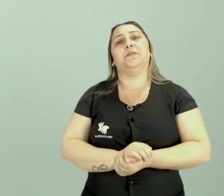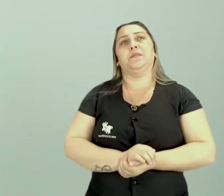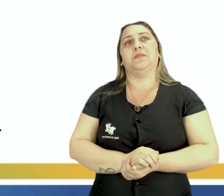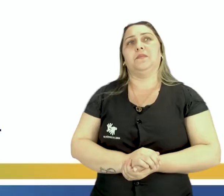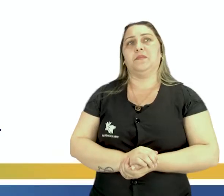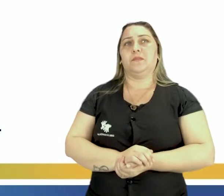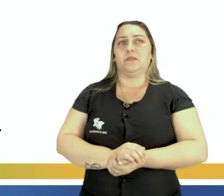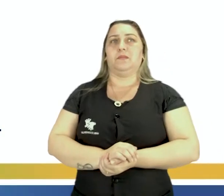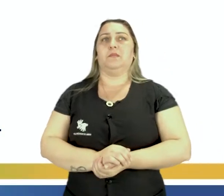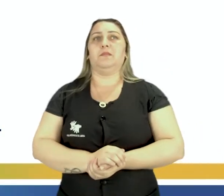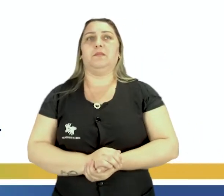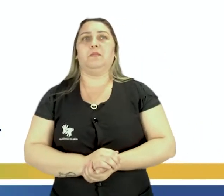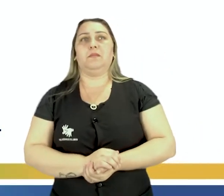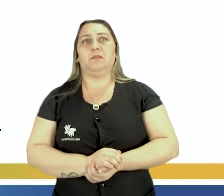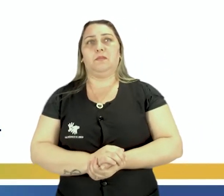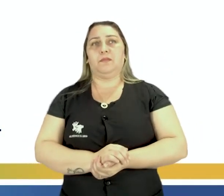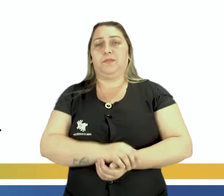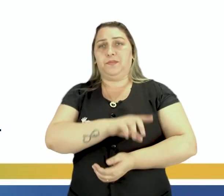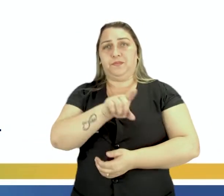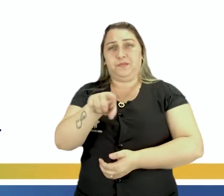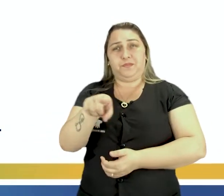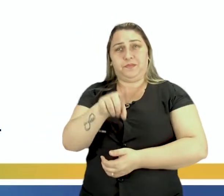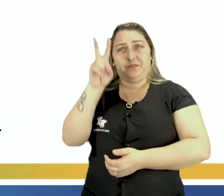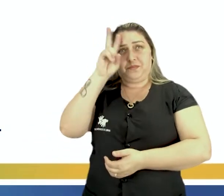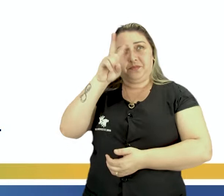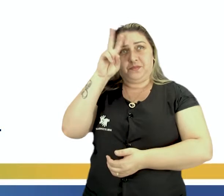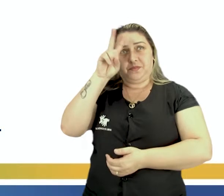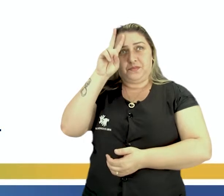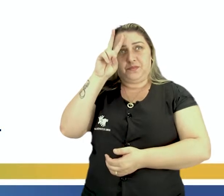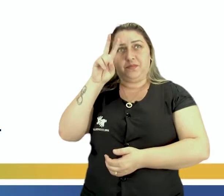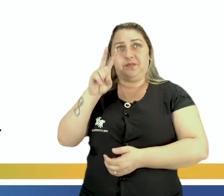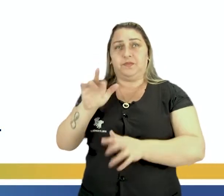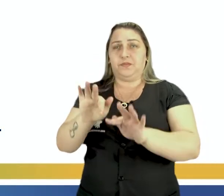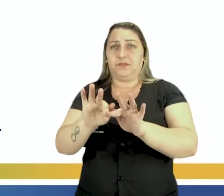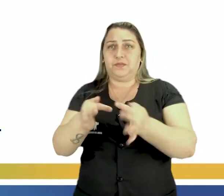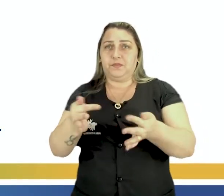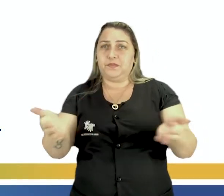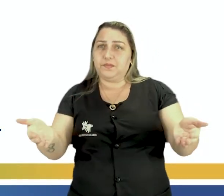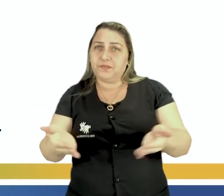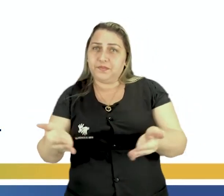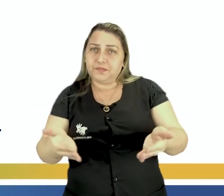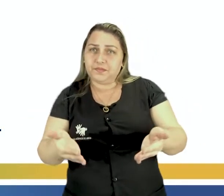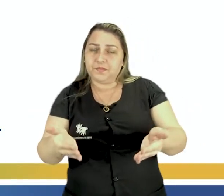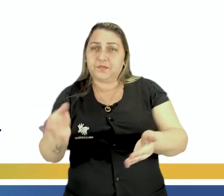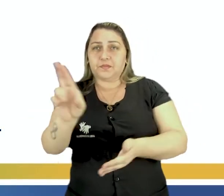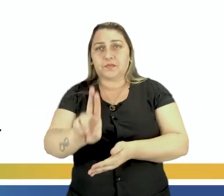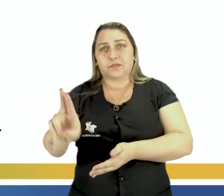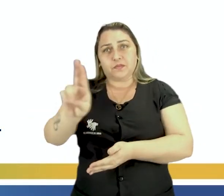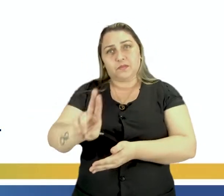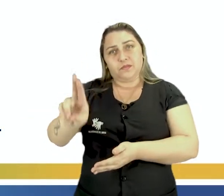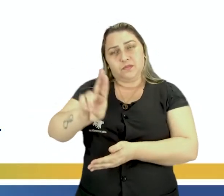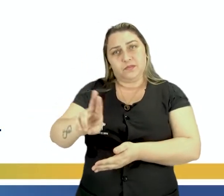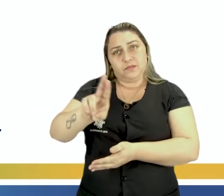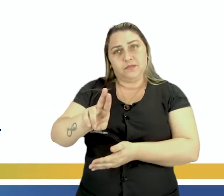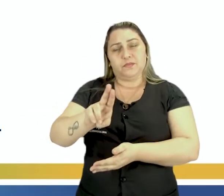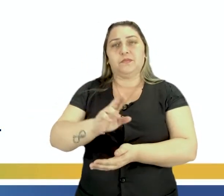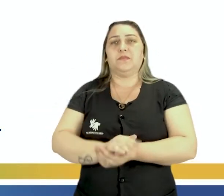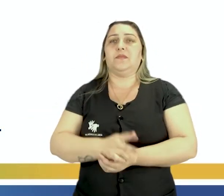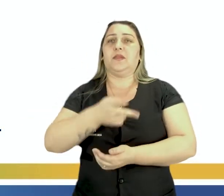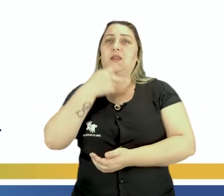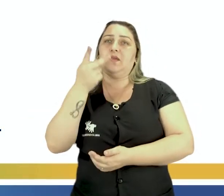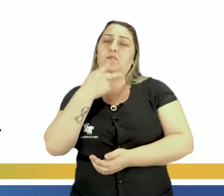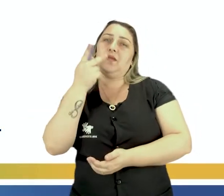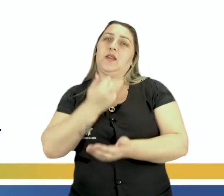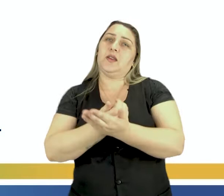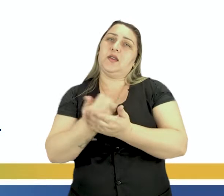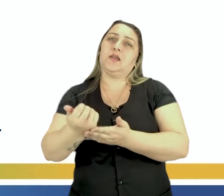ok? Do you remember? Vocês lembram do simple present? Bom, então nós usamos o simple present, ou presente simples, para falar sobre